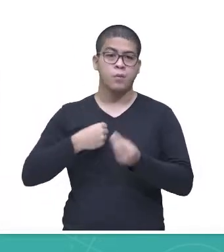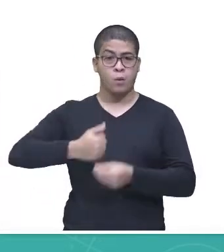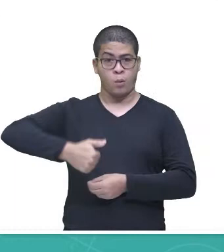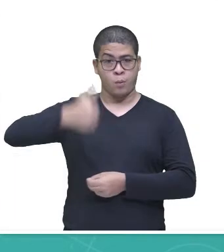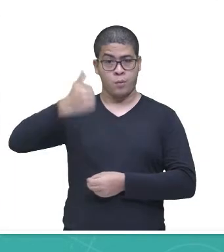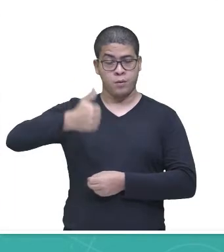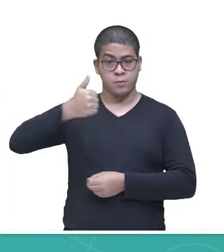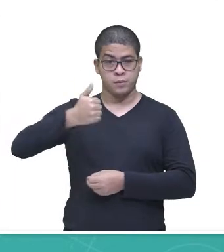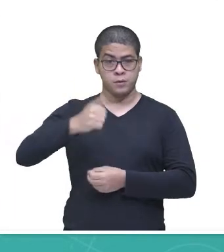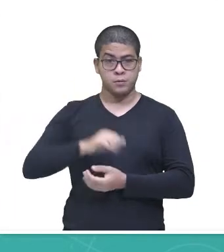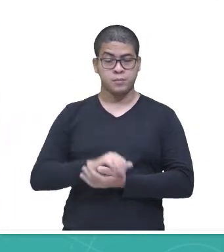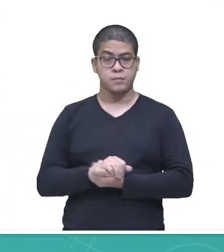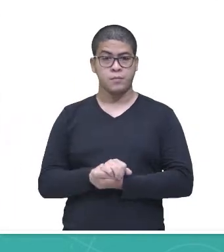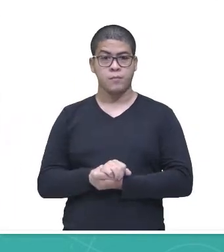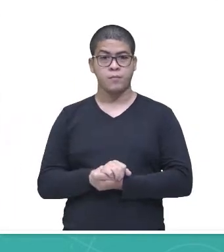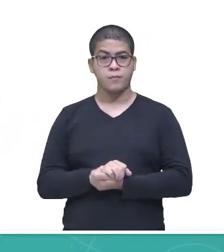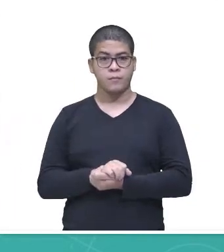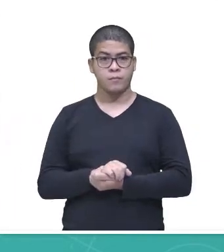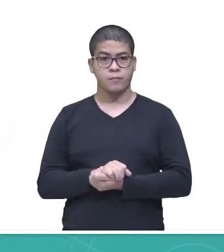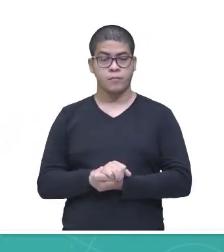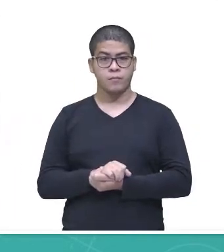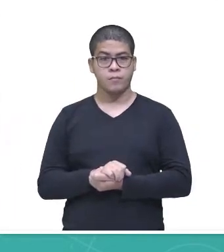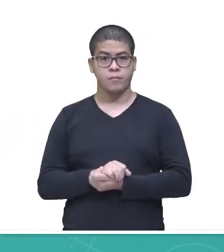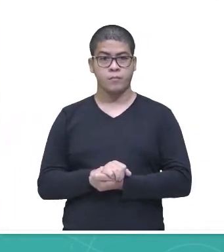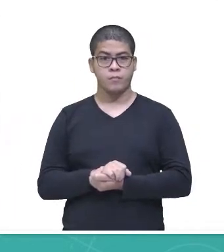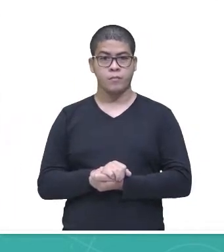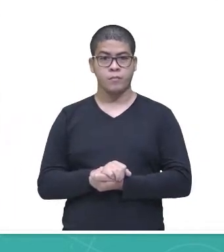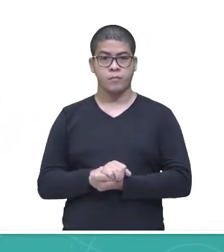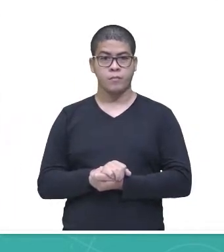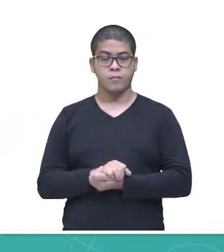primeiramente, a casa dos segundos.